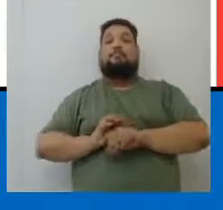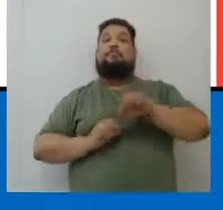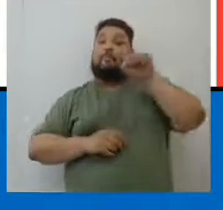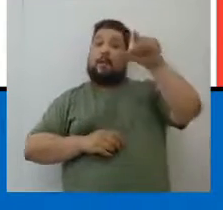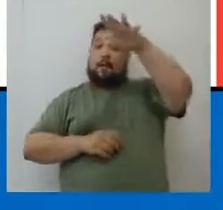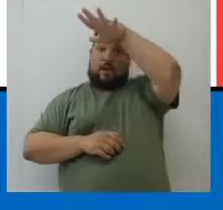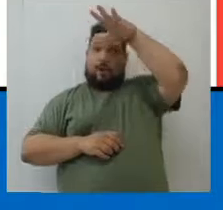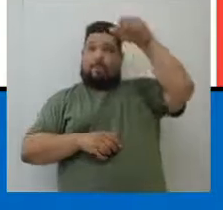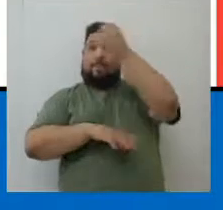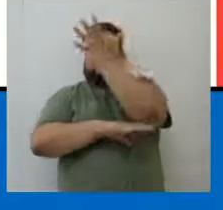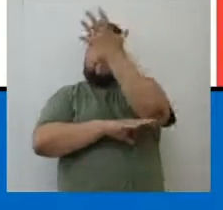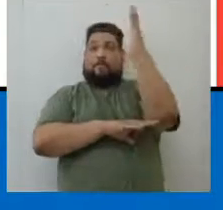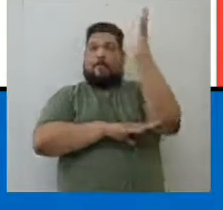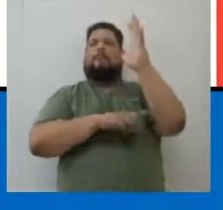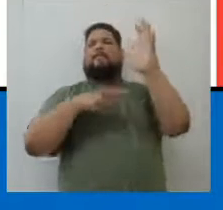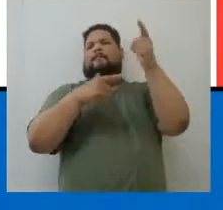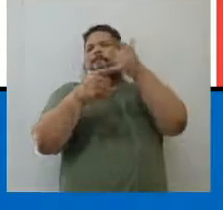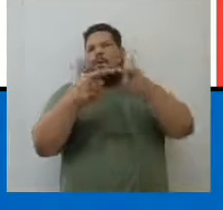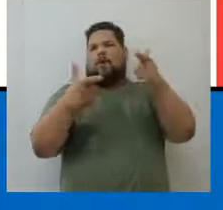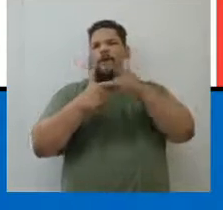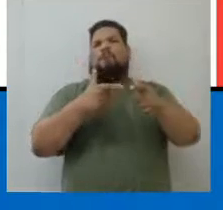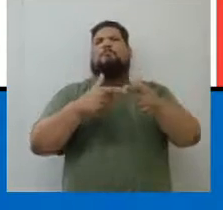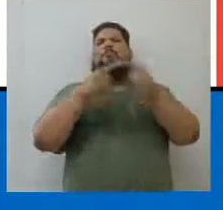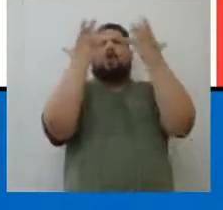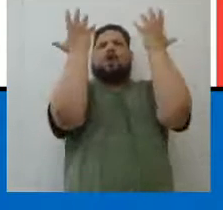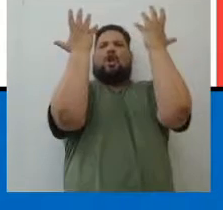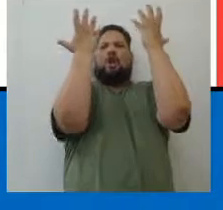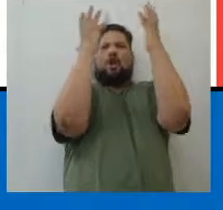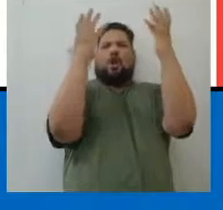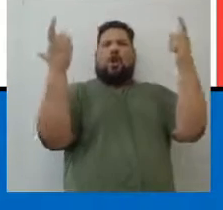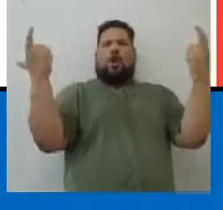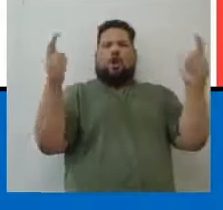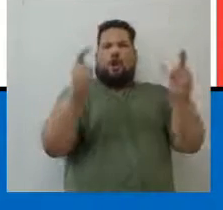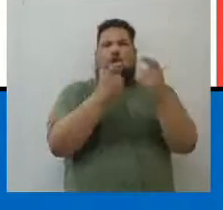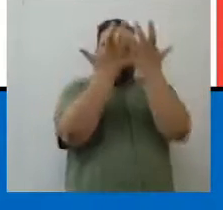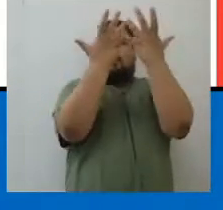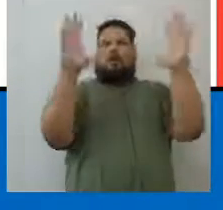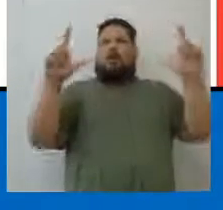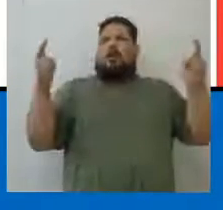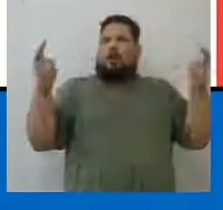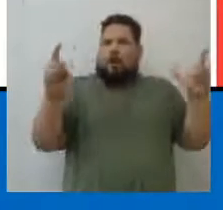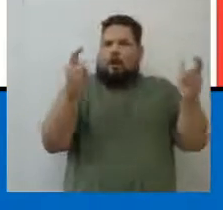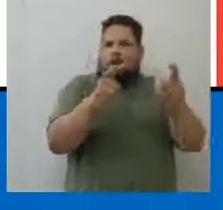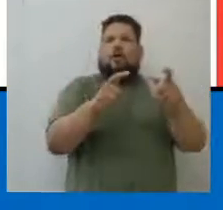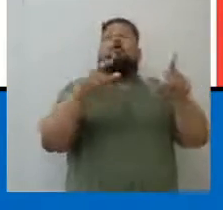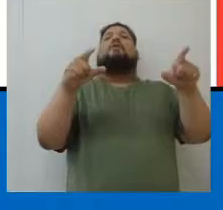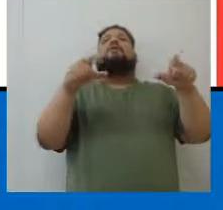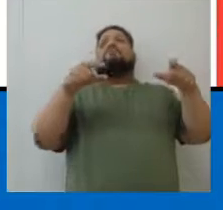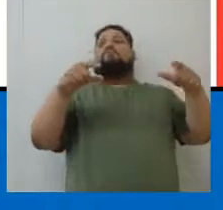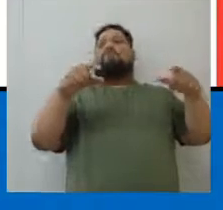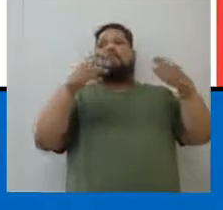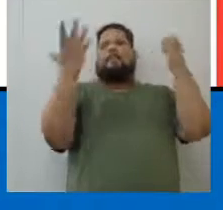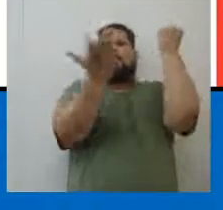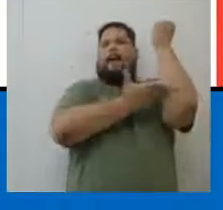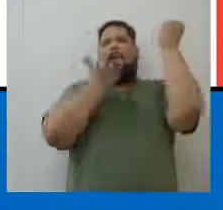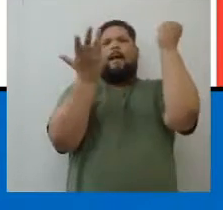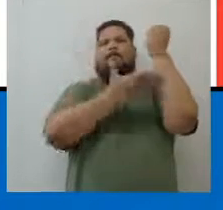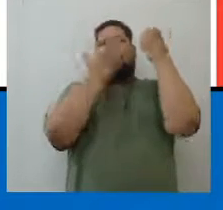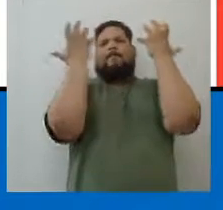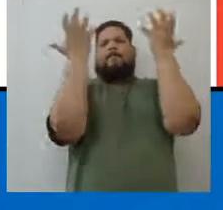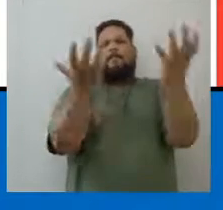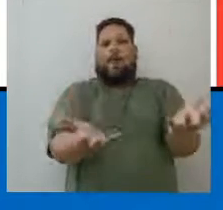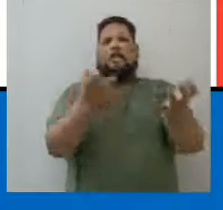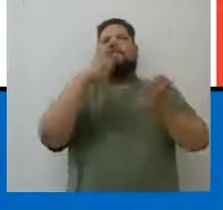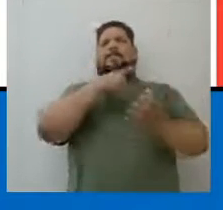por grandes problemas de devastação, tá? A gente está perdendo muita mata, a gente está perdendo muita área de mata, tá? Então, o